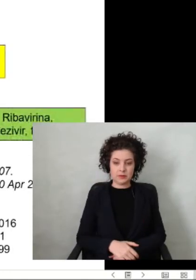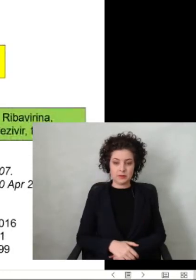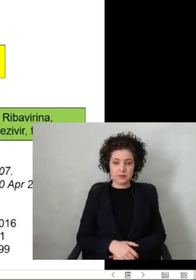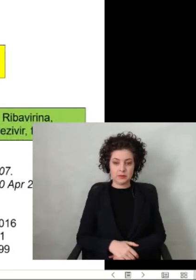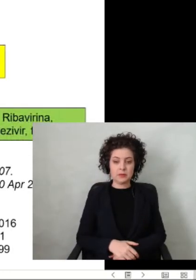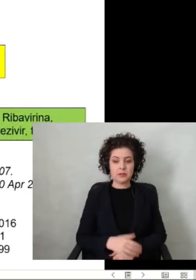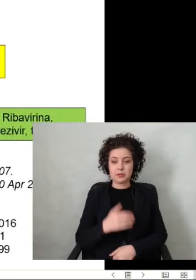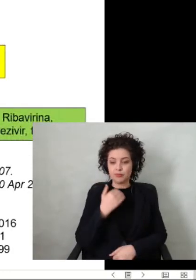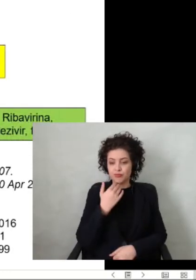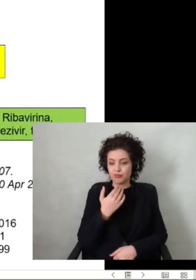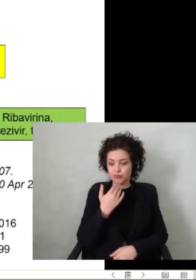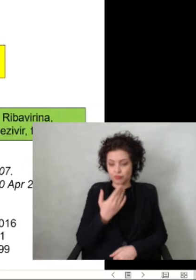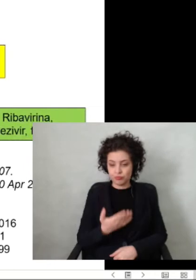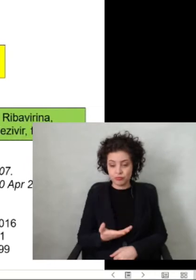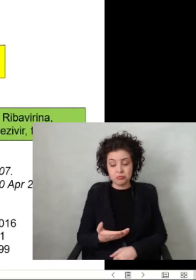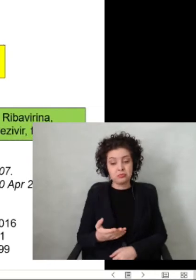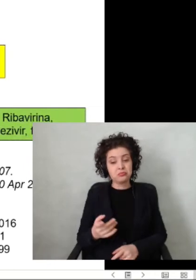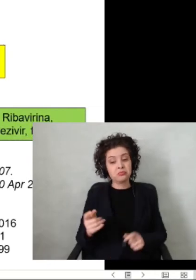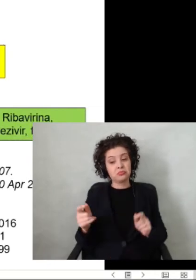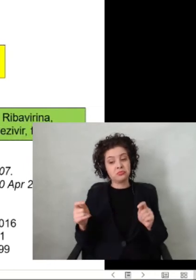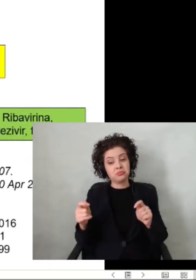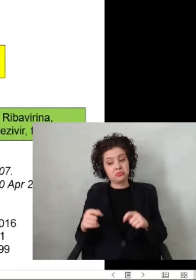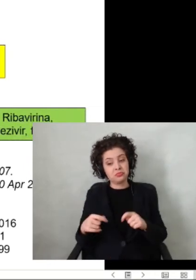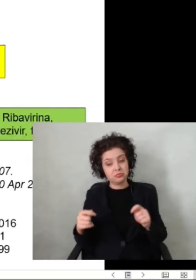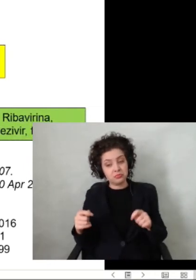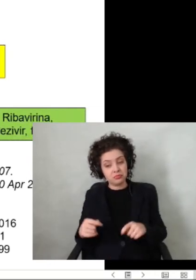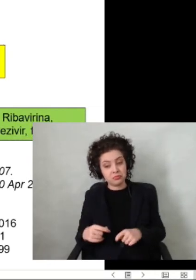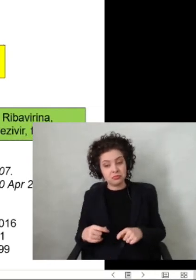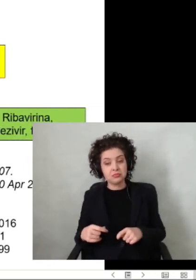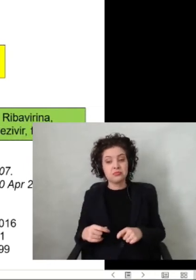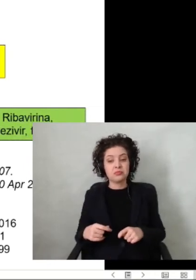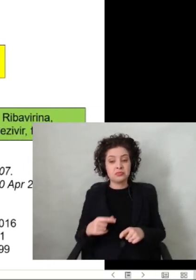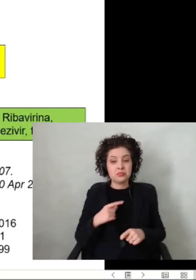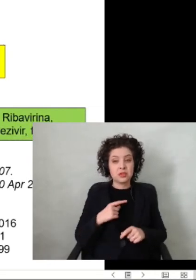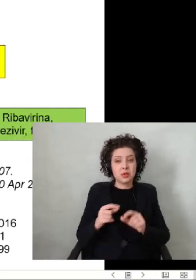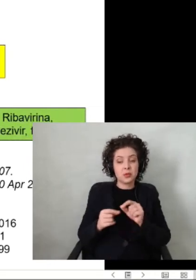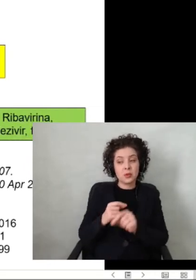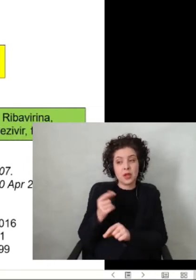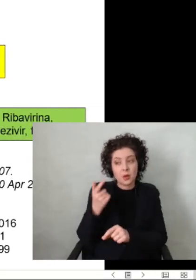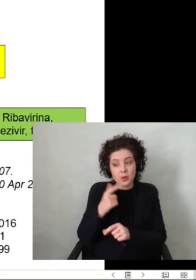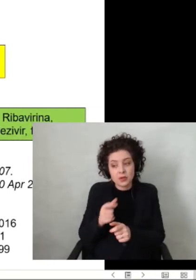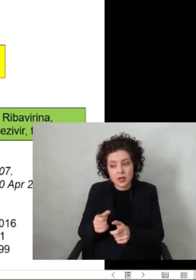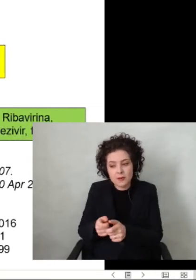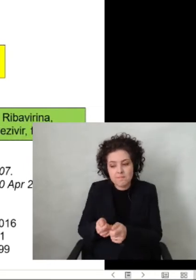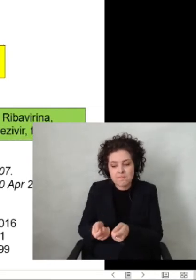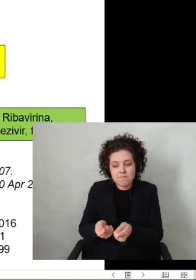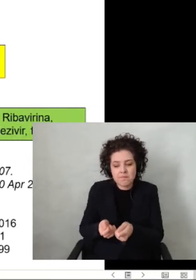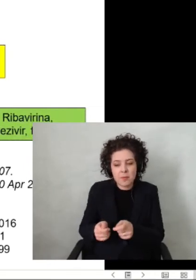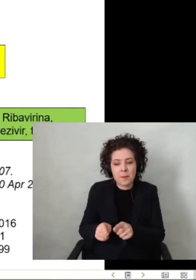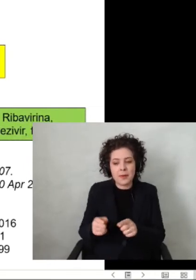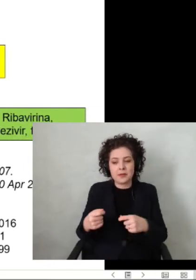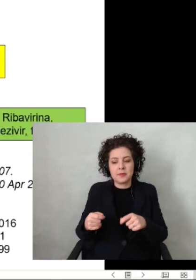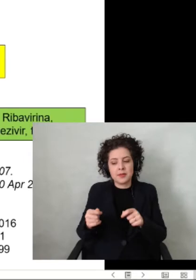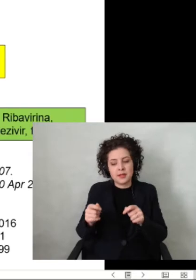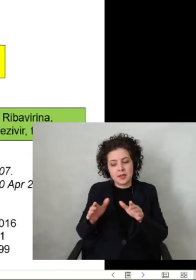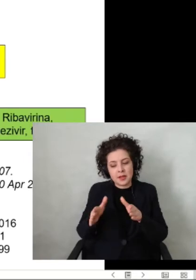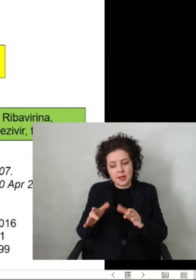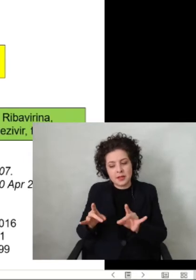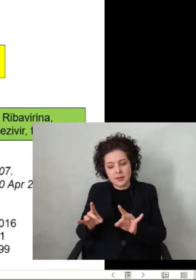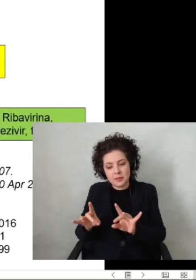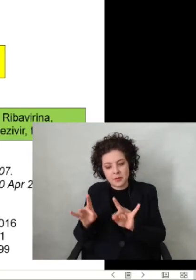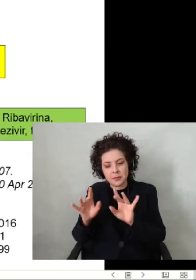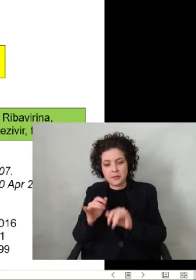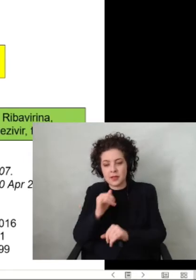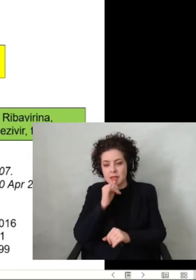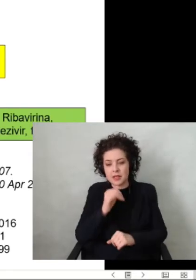É possível que a gente tenha um inibidor de protease bom, mas ele vai ter que ser específico. Vou dar um exemplo. O inibidor de protease da